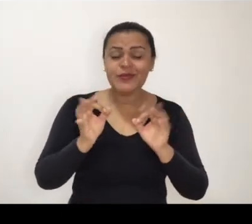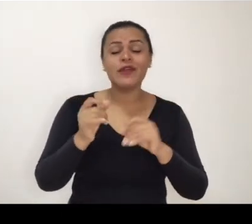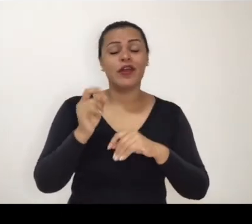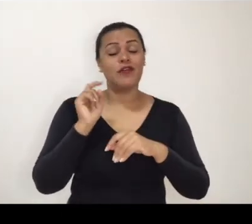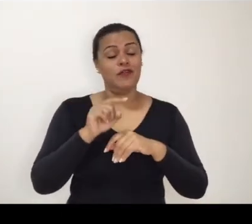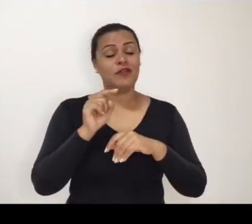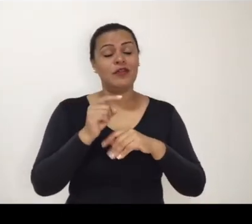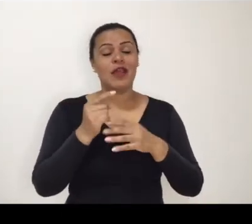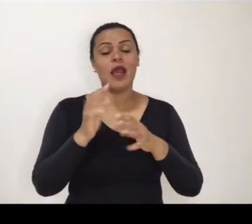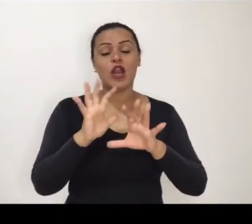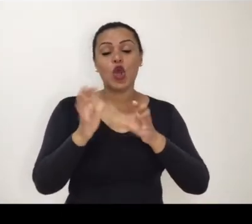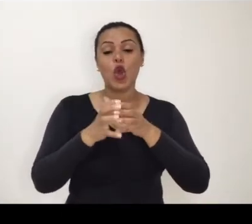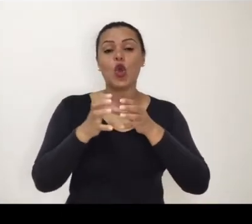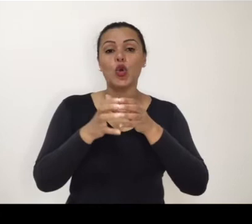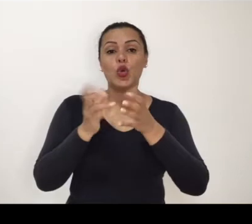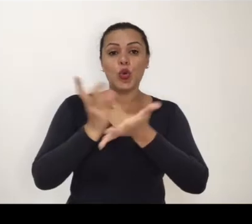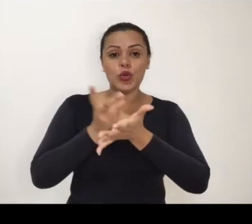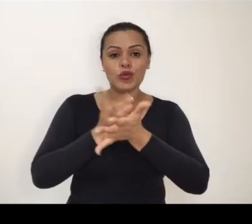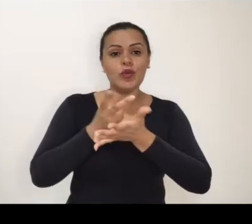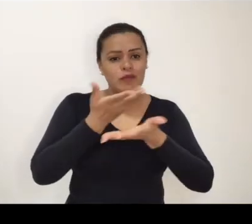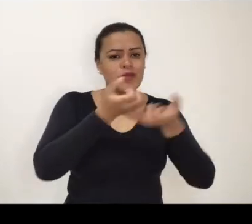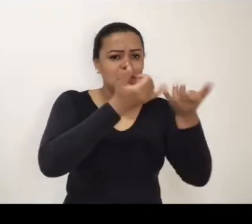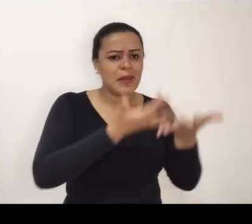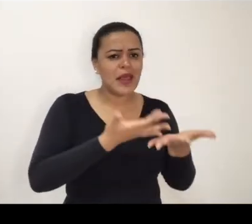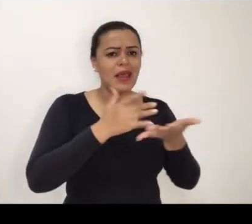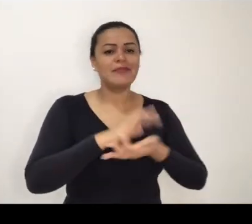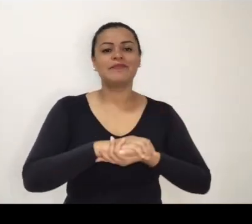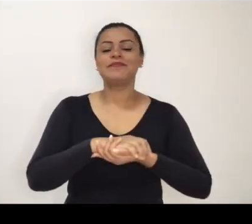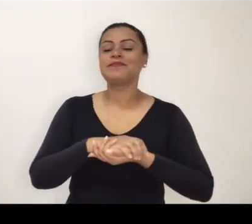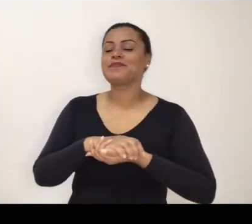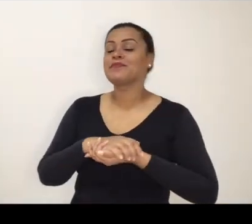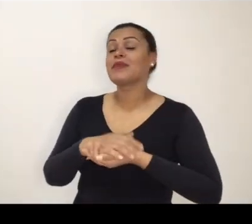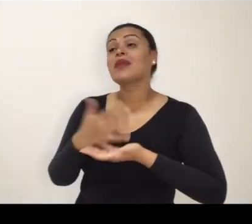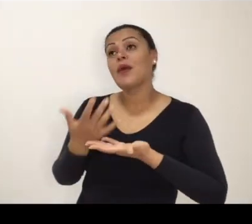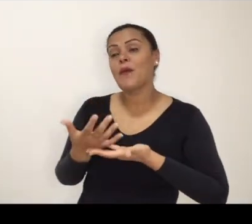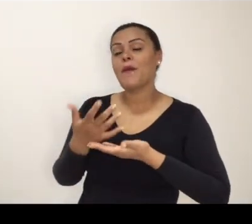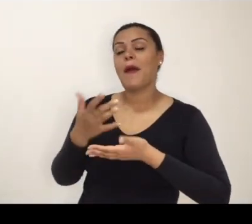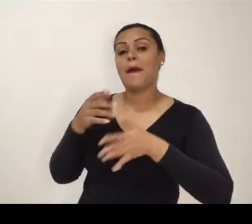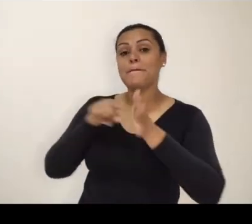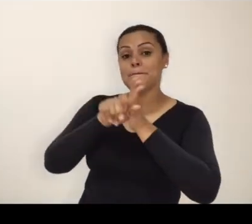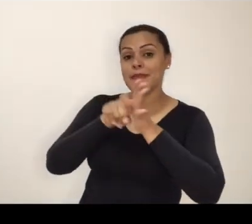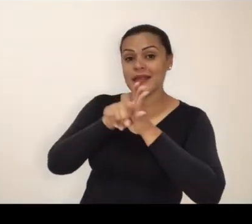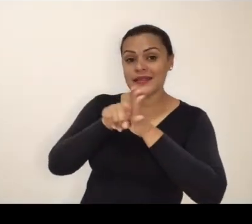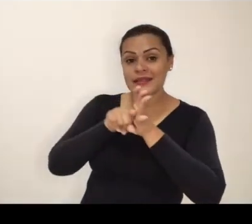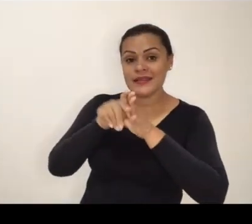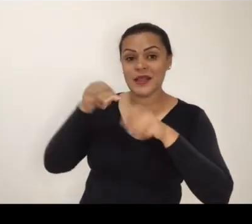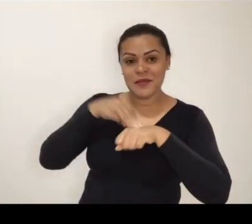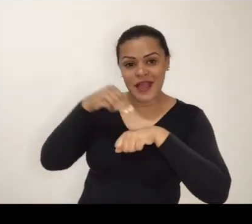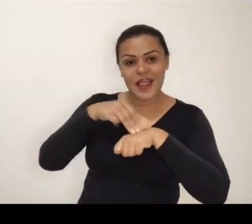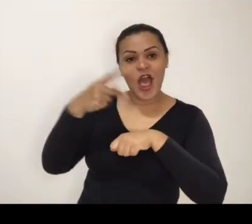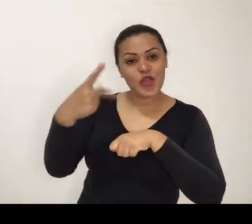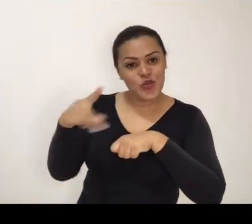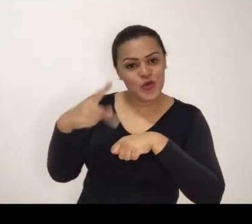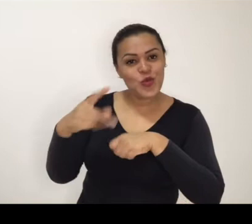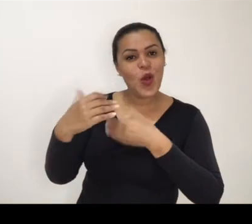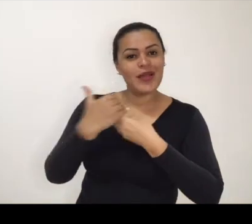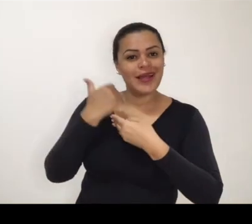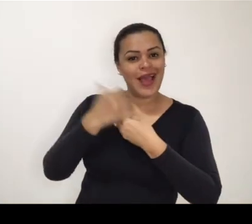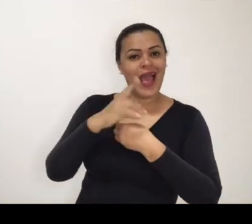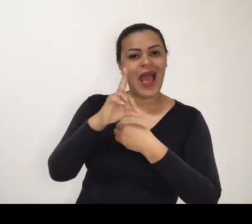coletivo. Então, conta aí para a gente. Essa pesquisa do mestrado teve a tua orientação junto com a Daiane Dordetti, né,